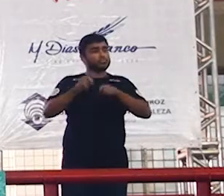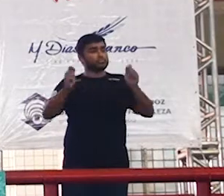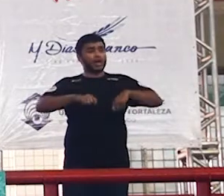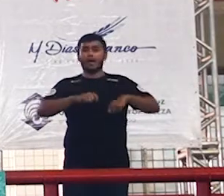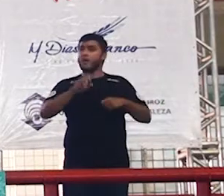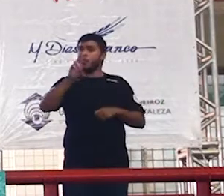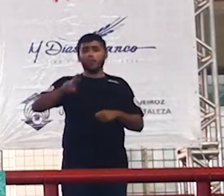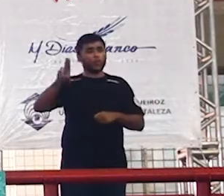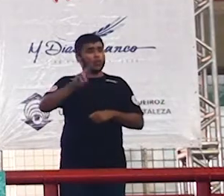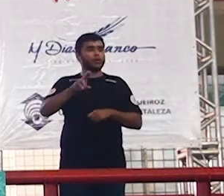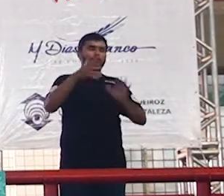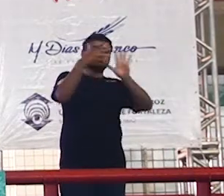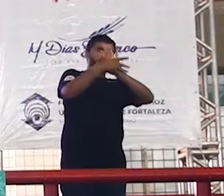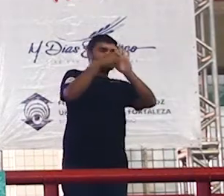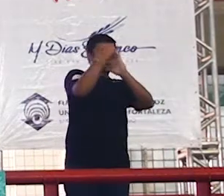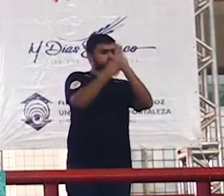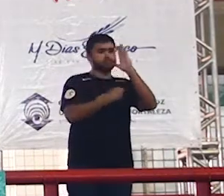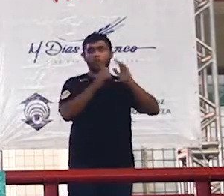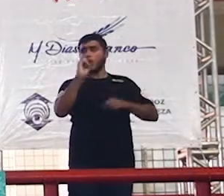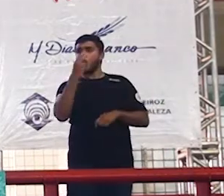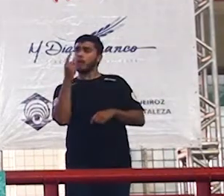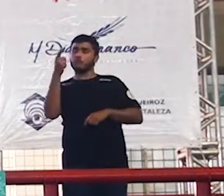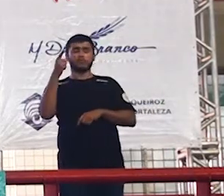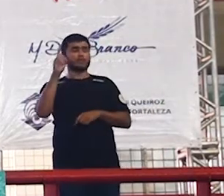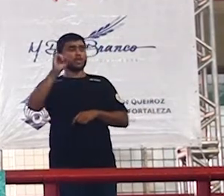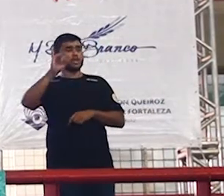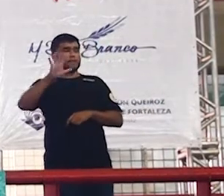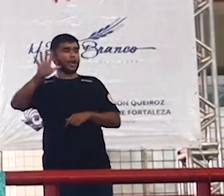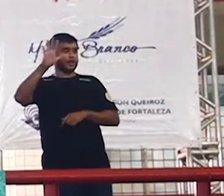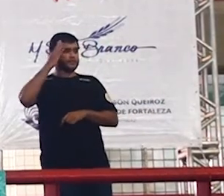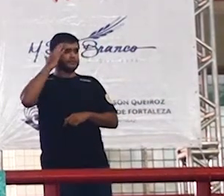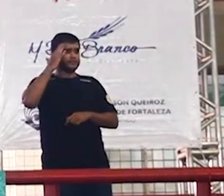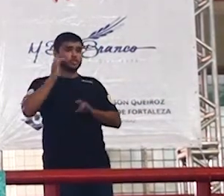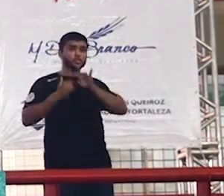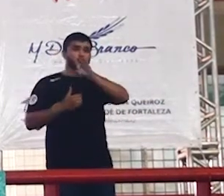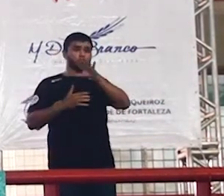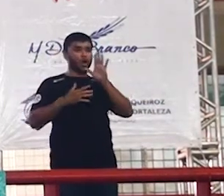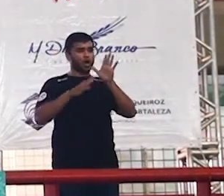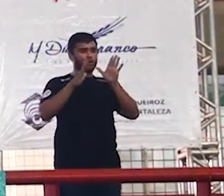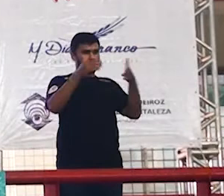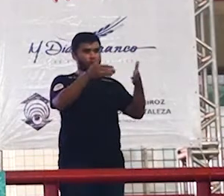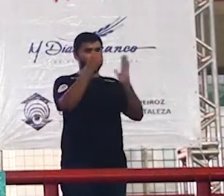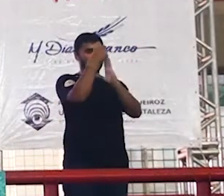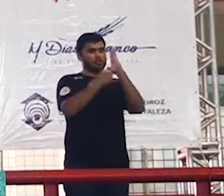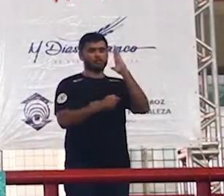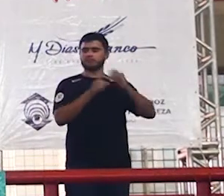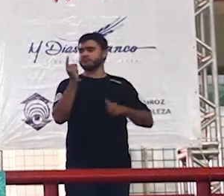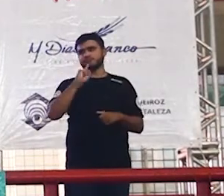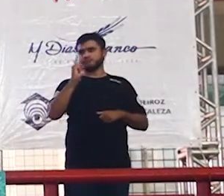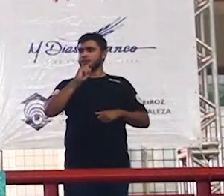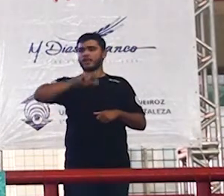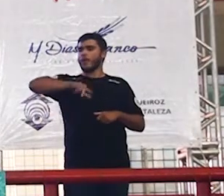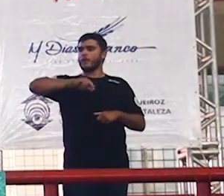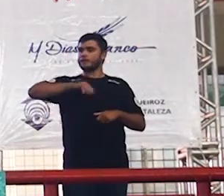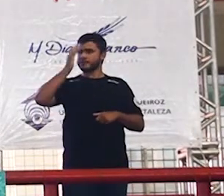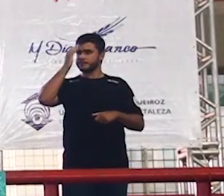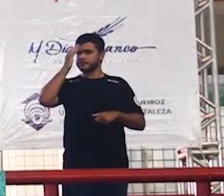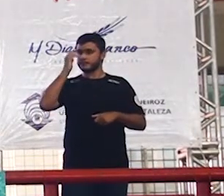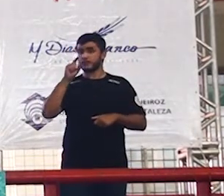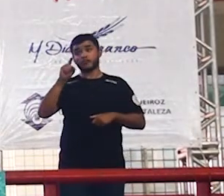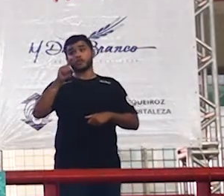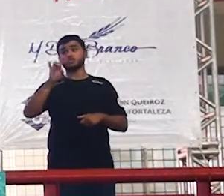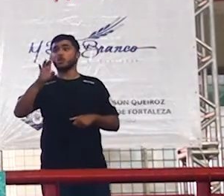metalinguagem, intertextualidade, esses conceitos, eles não são aplicados apenas ao texto escrito, e não apenas nos